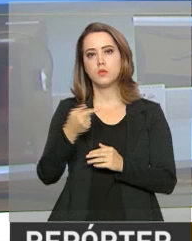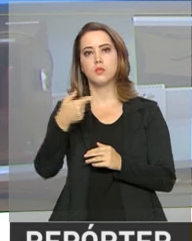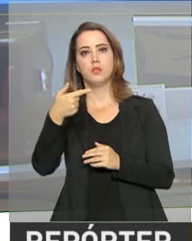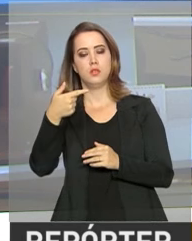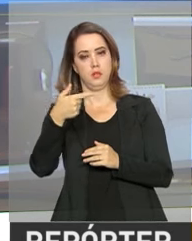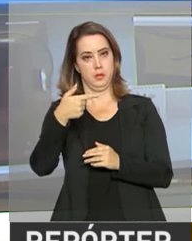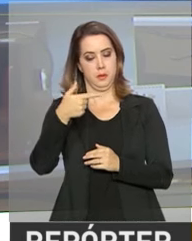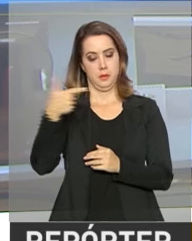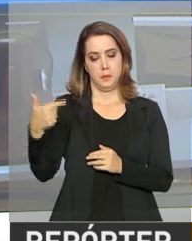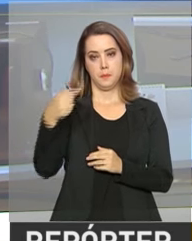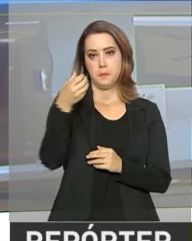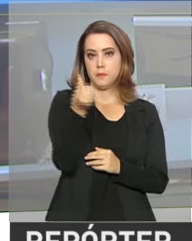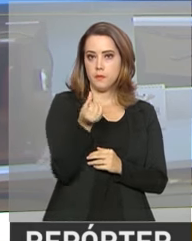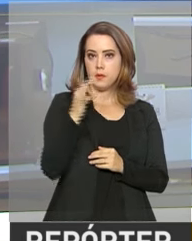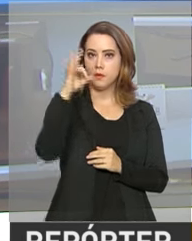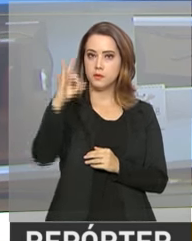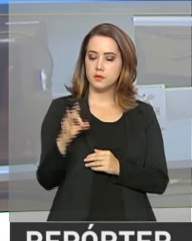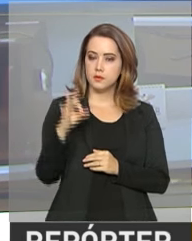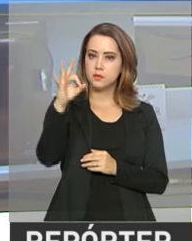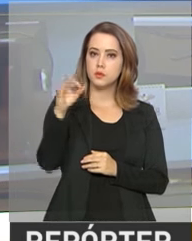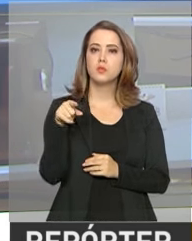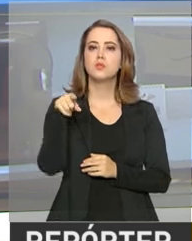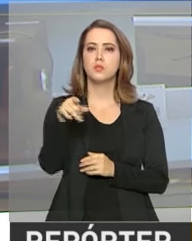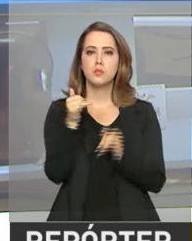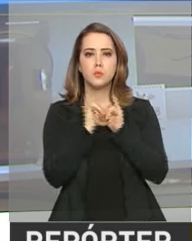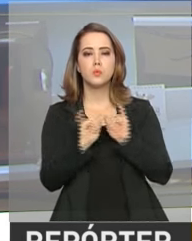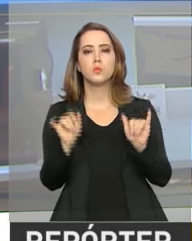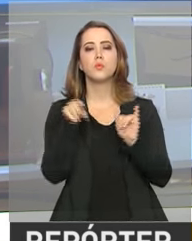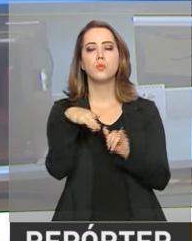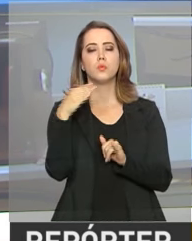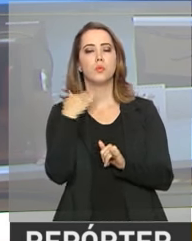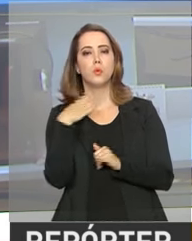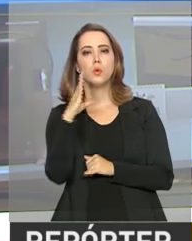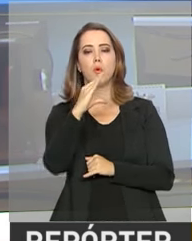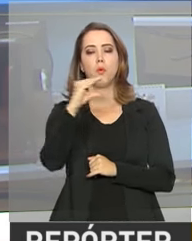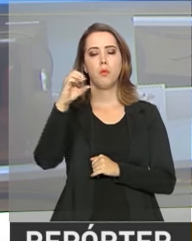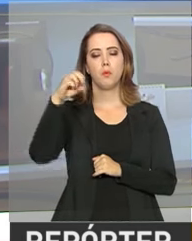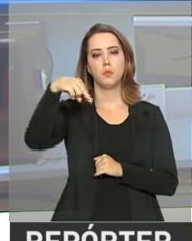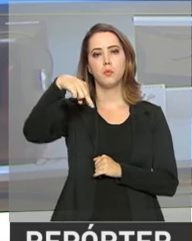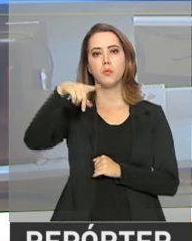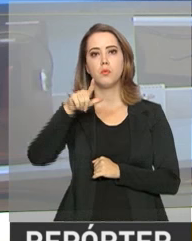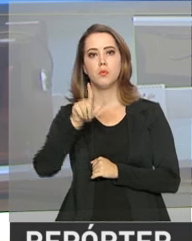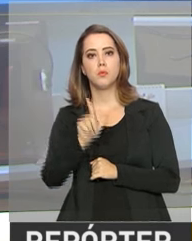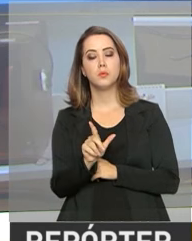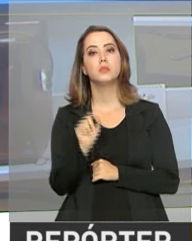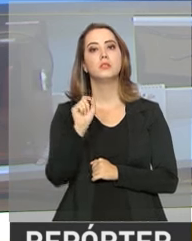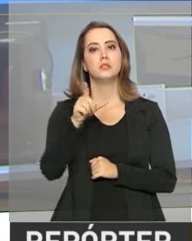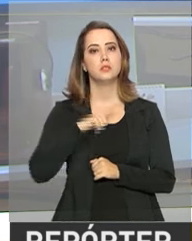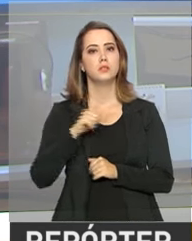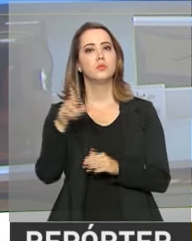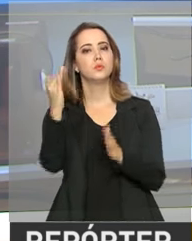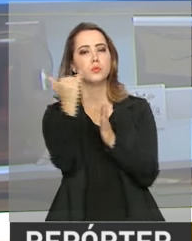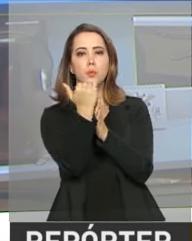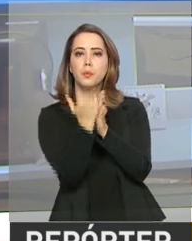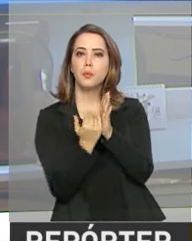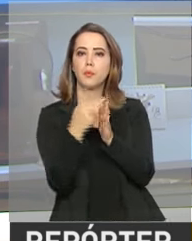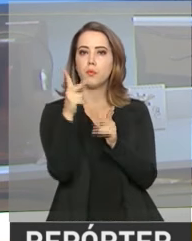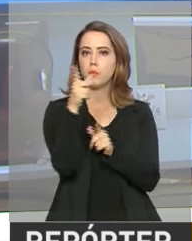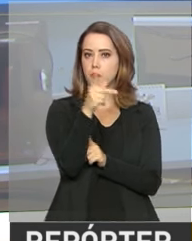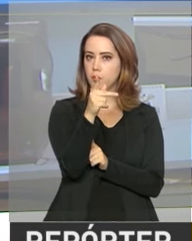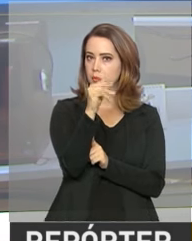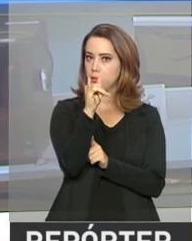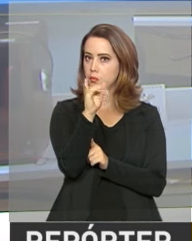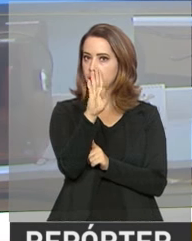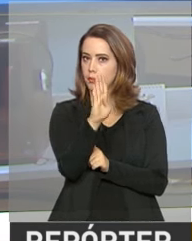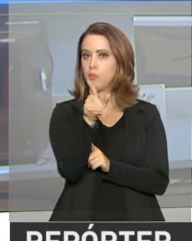segundo o Boletim Focus do Banco Central, que traz a estimativa do mercado financeiro para a economia. A redução do PIB também